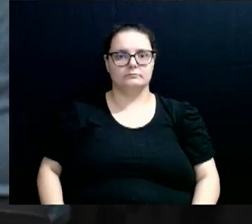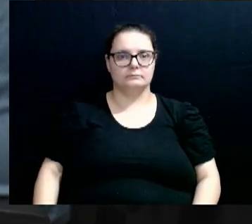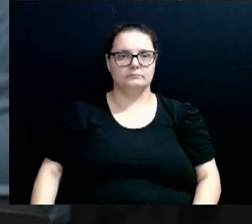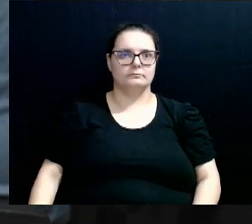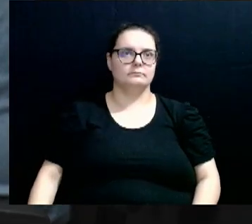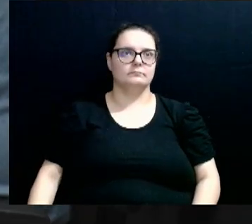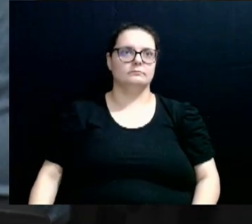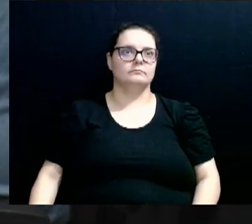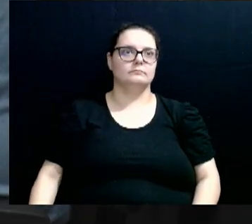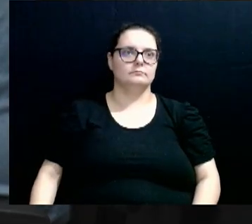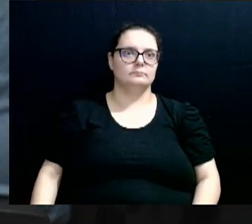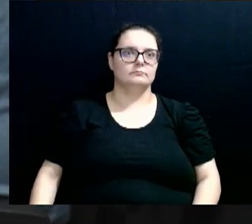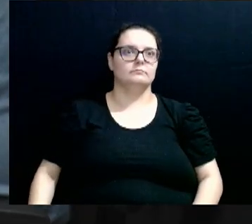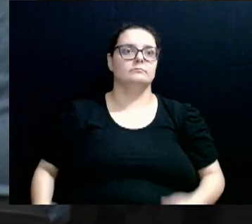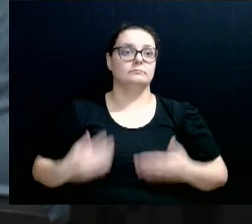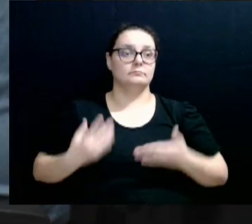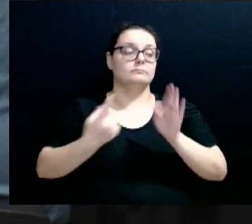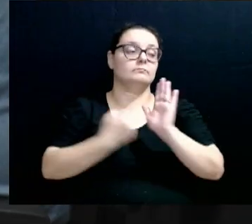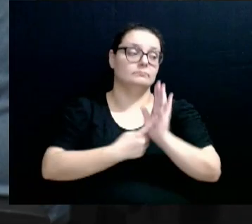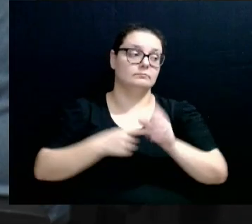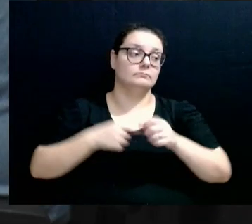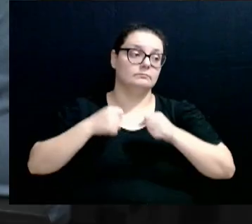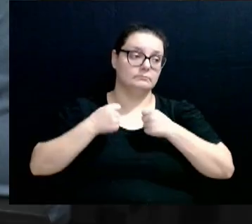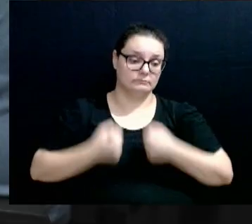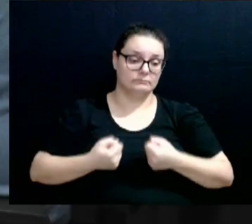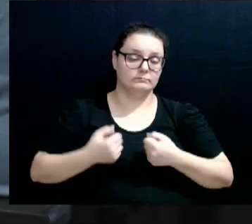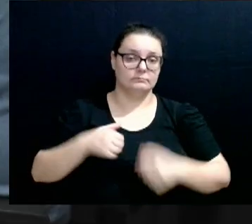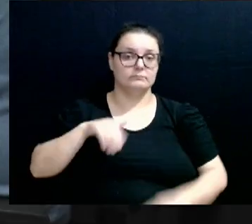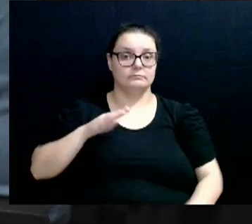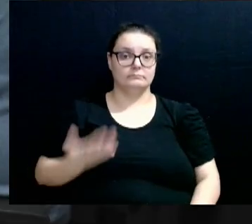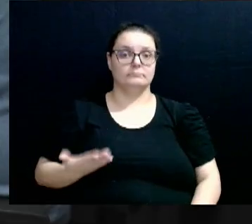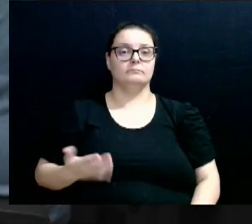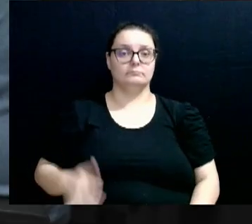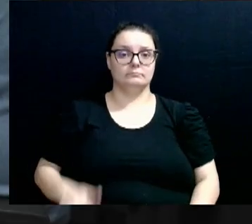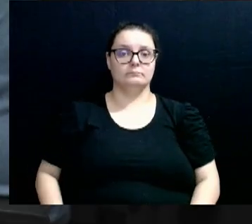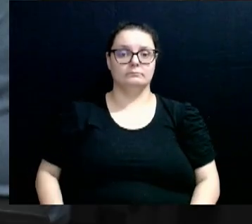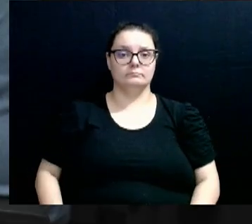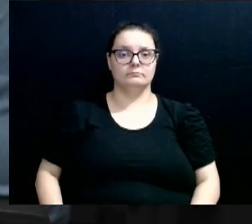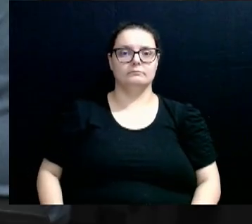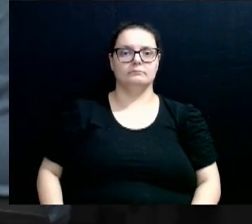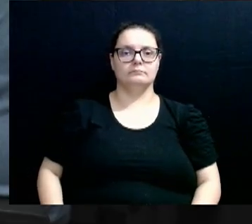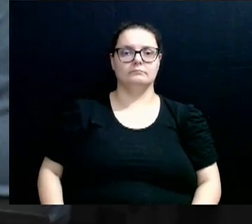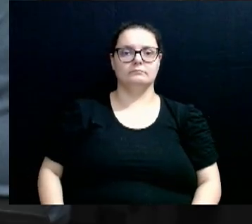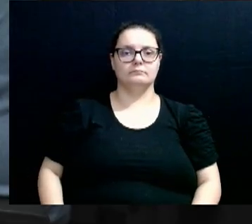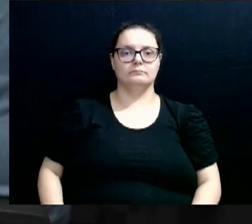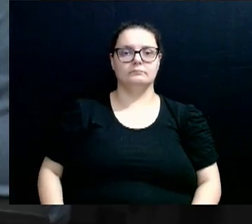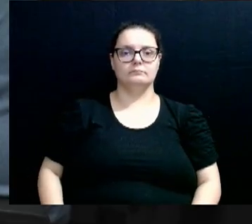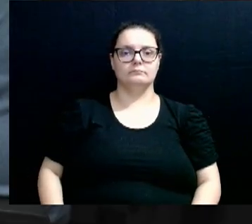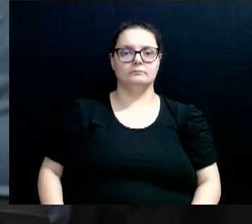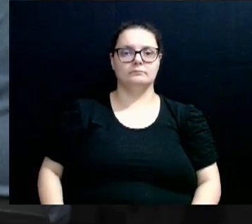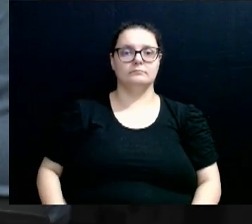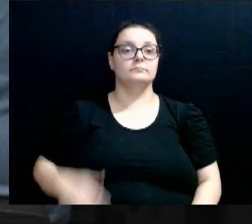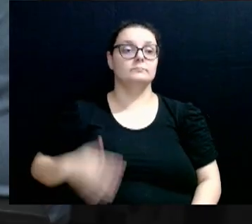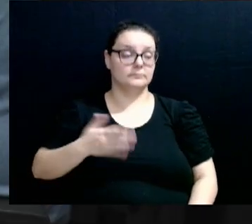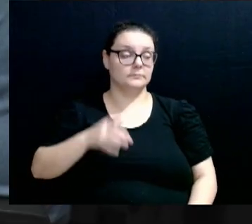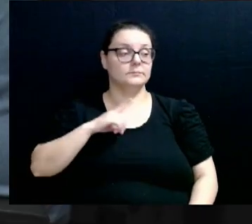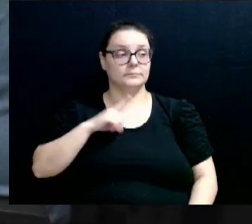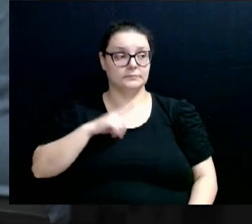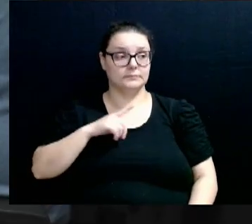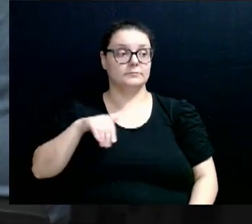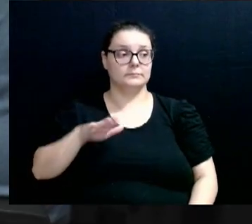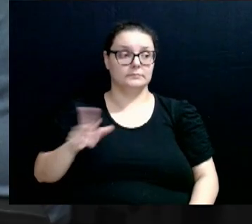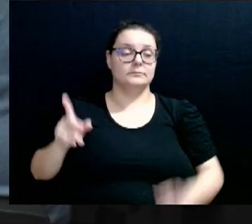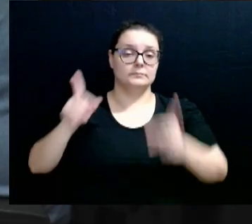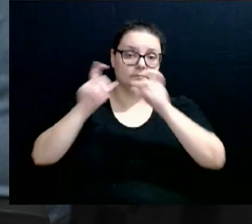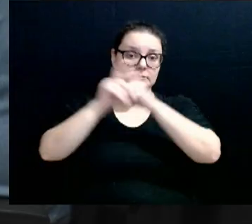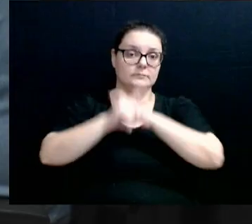esse marcador ainda traz ainda mais questões, né? Você tem muito mais dificuldade.